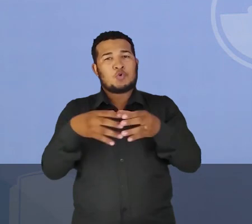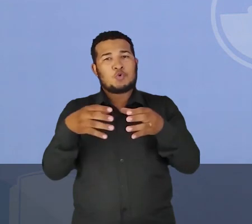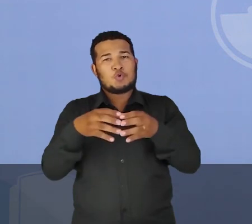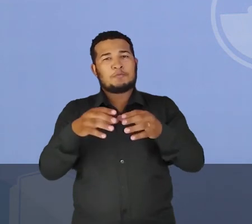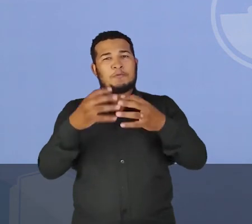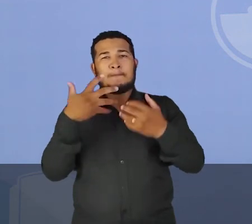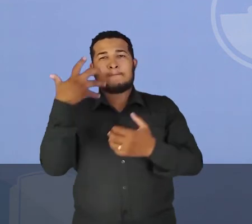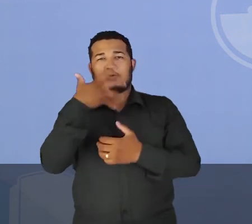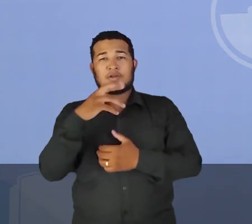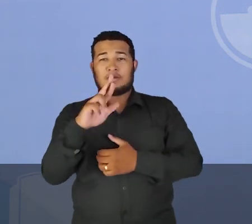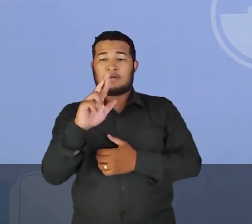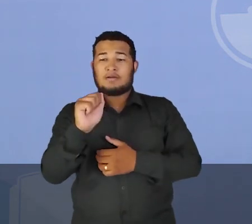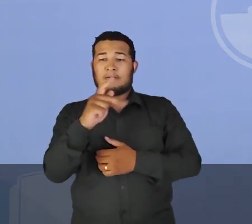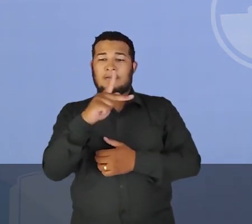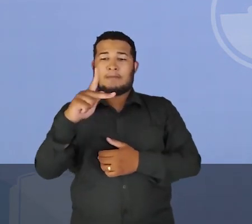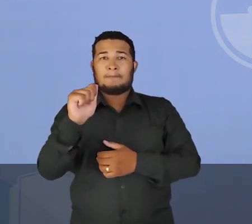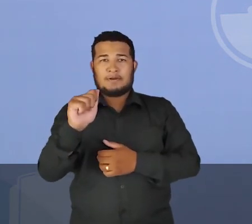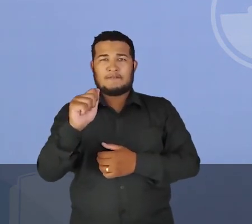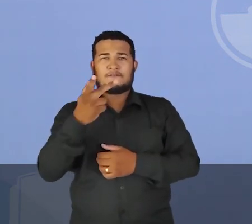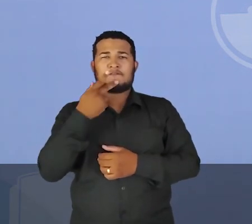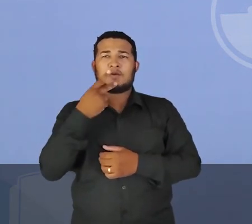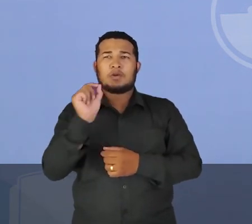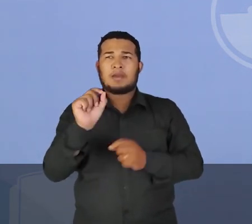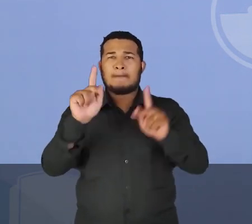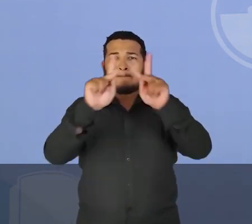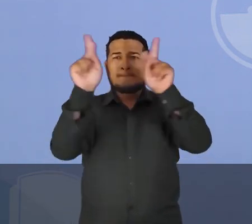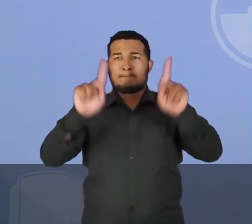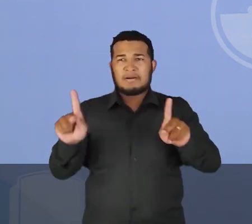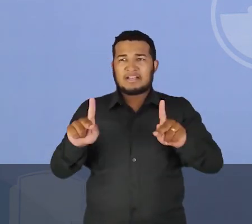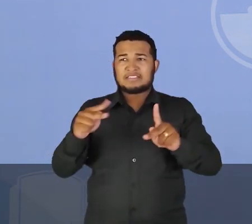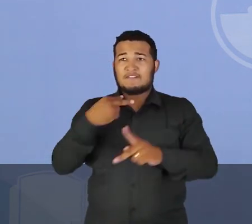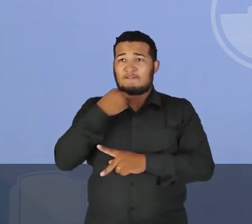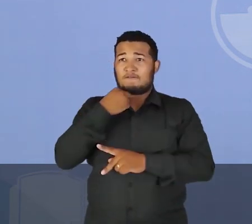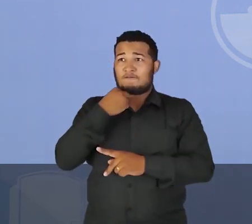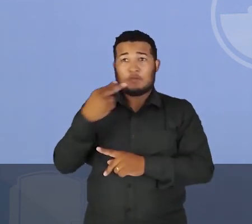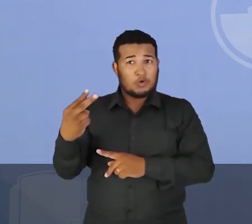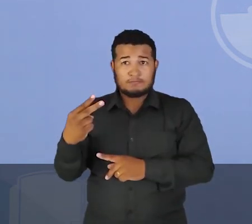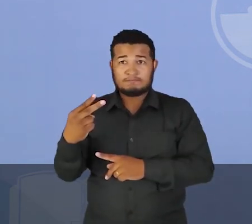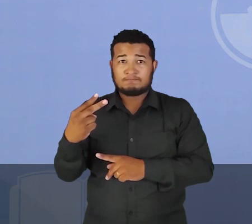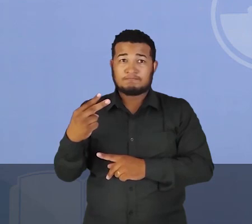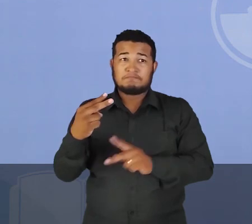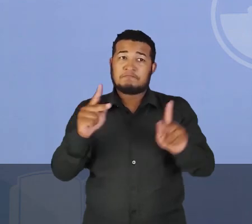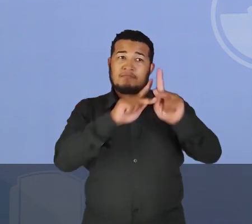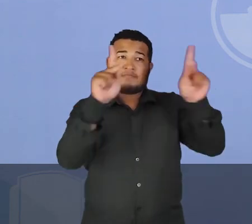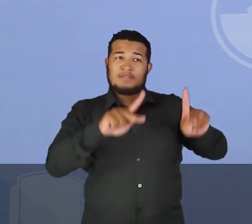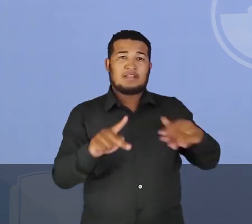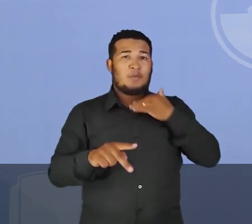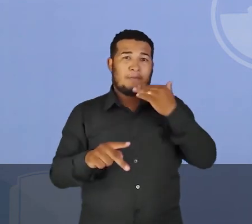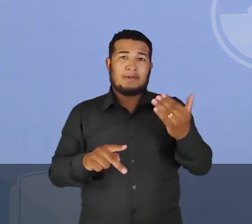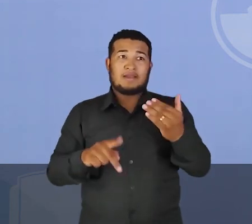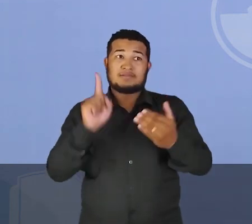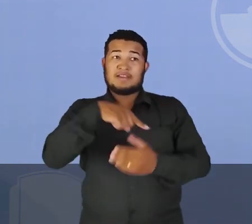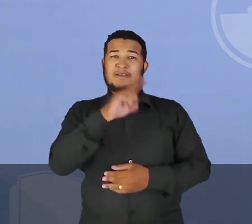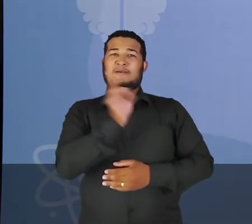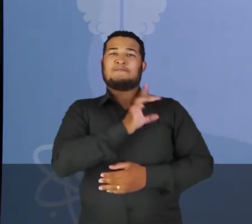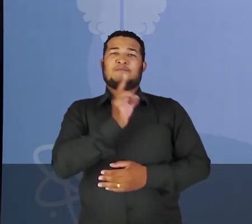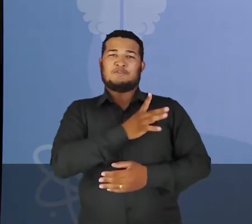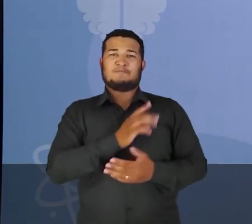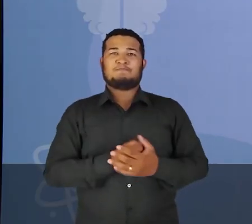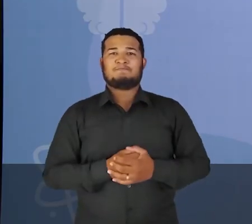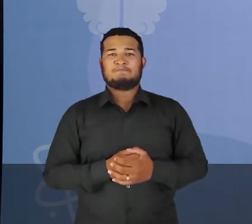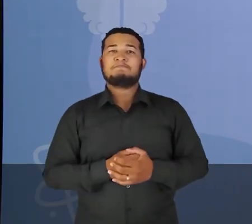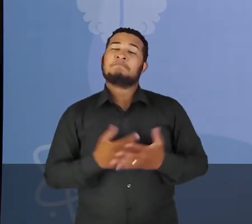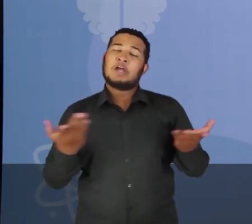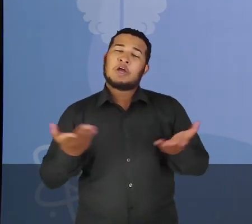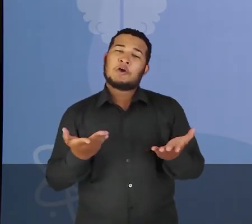para fazer vocês pensarem, que diz que paz sem voz não é paz, é medo. E eu me